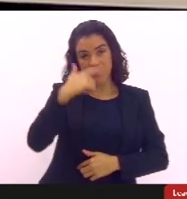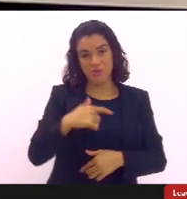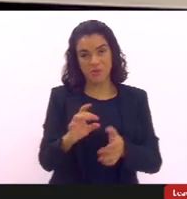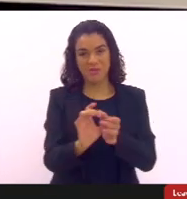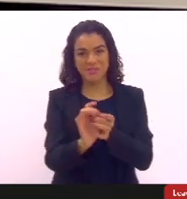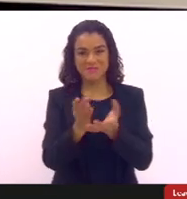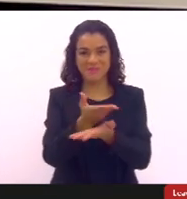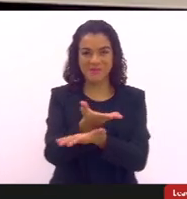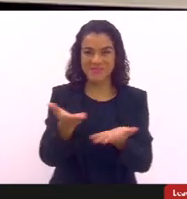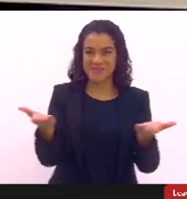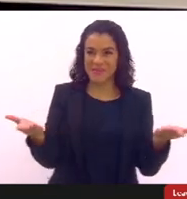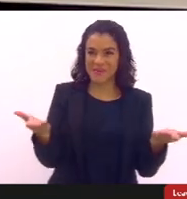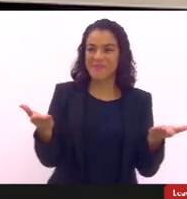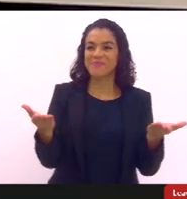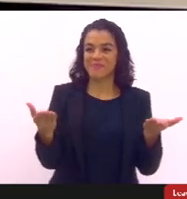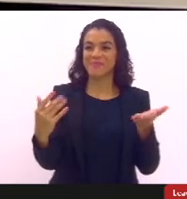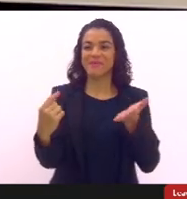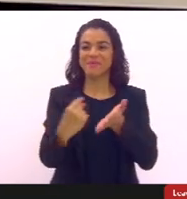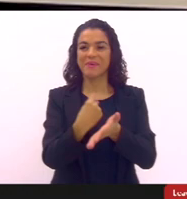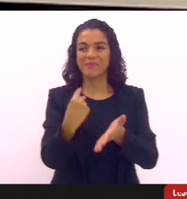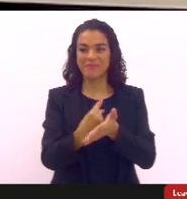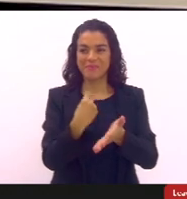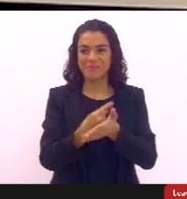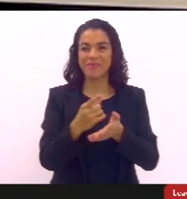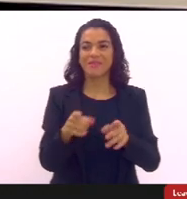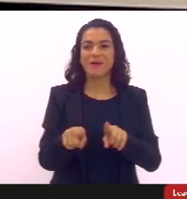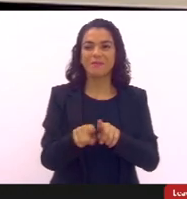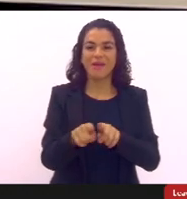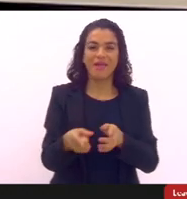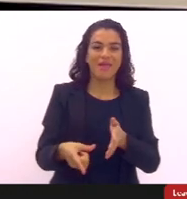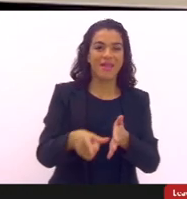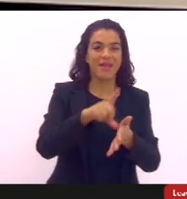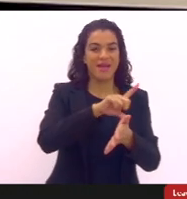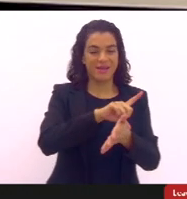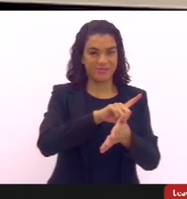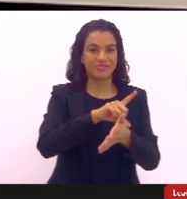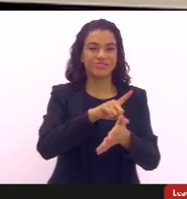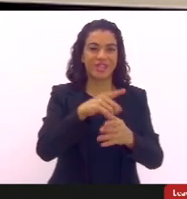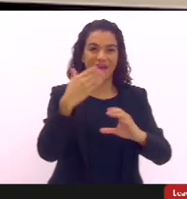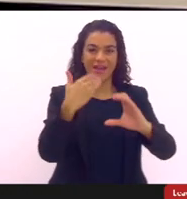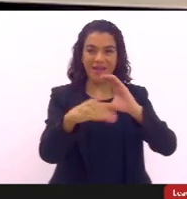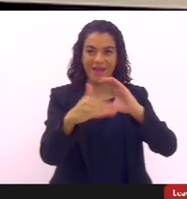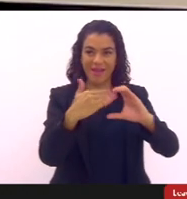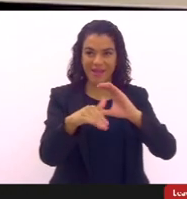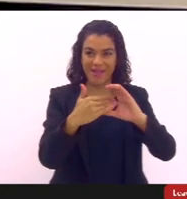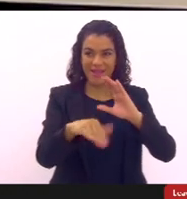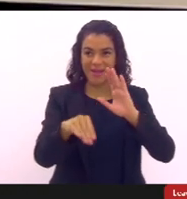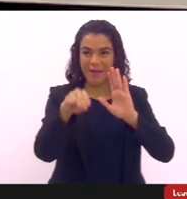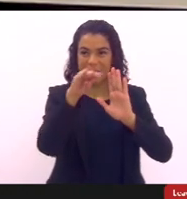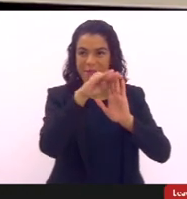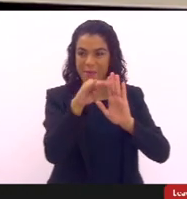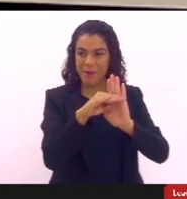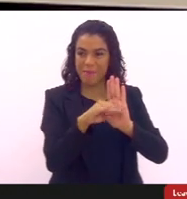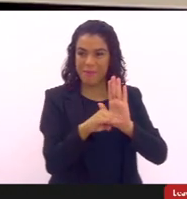disposição para qualquer outro esclarecimento. Encaminhei antecipadamente algumas pontualmente todas